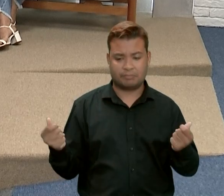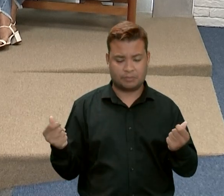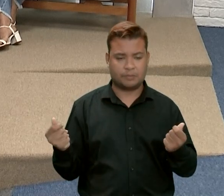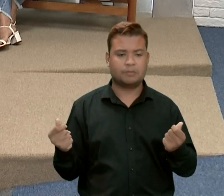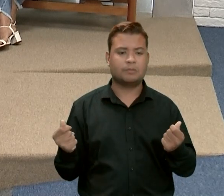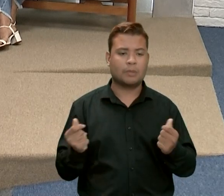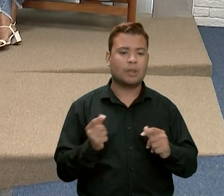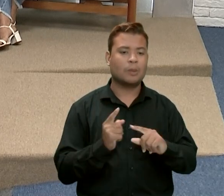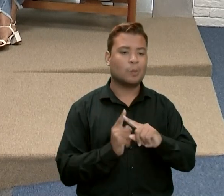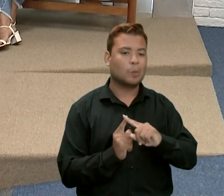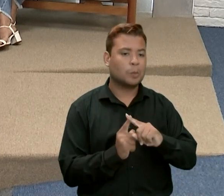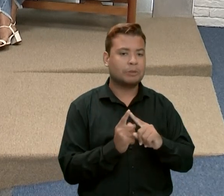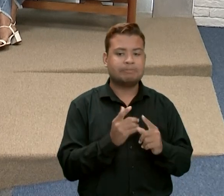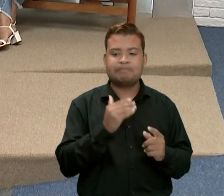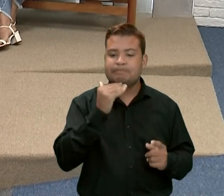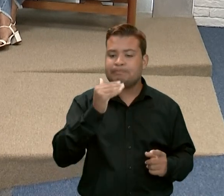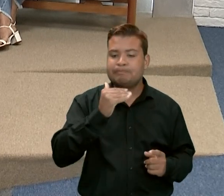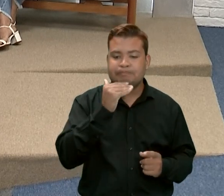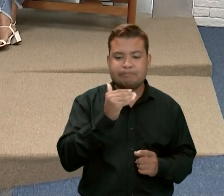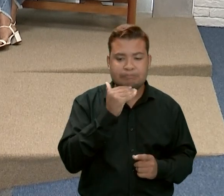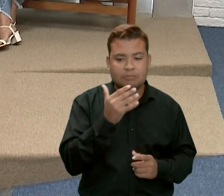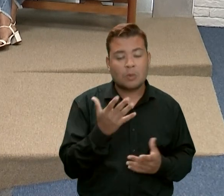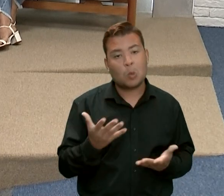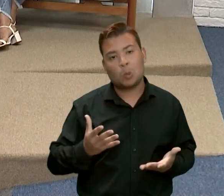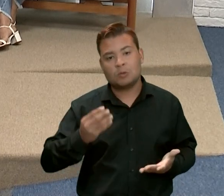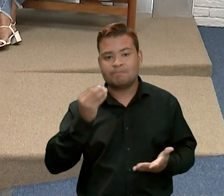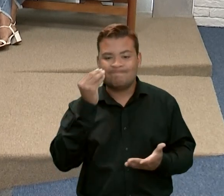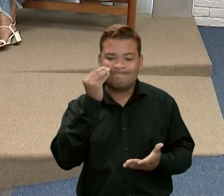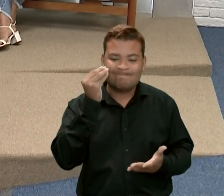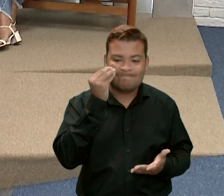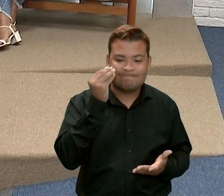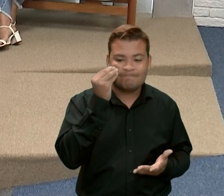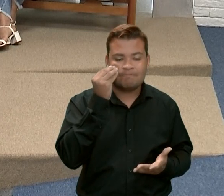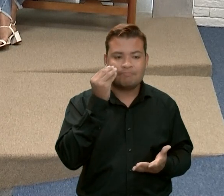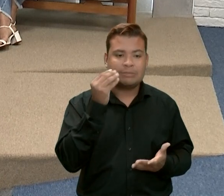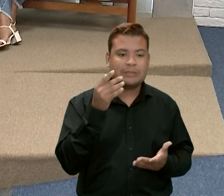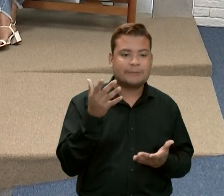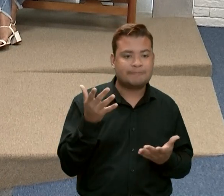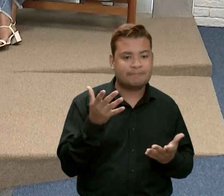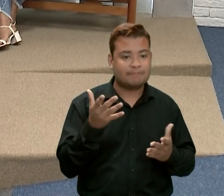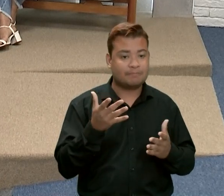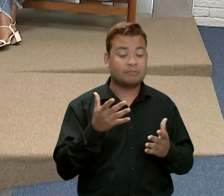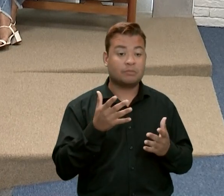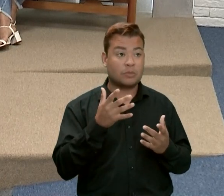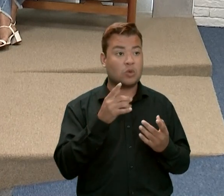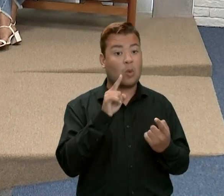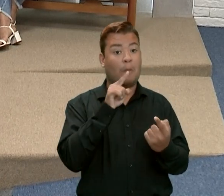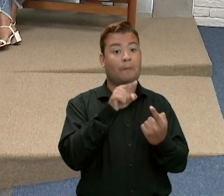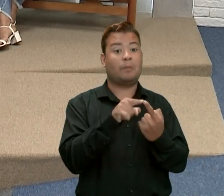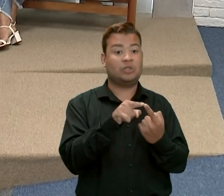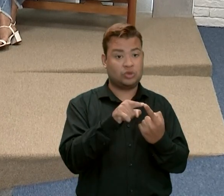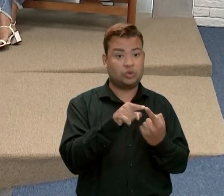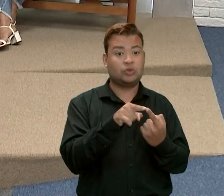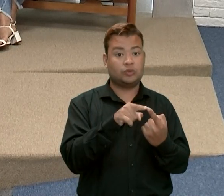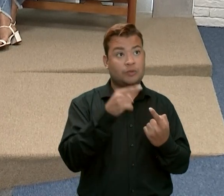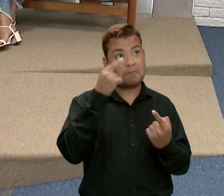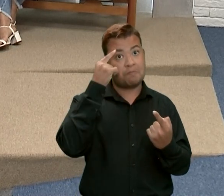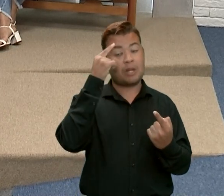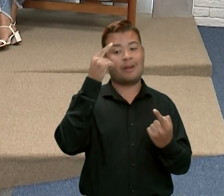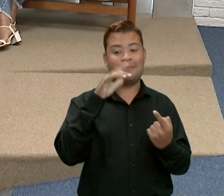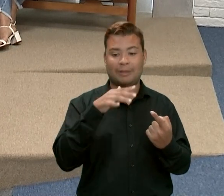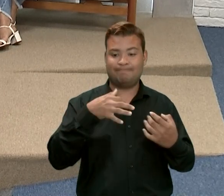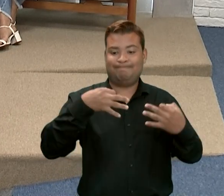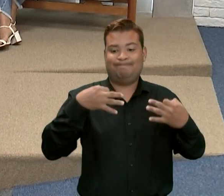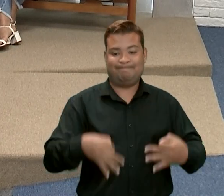ou numa eficácia ou numa tentativa muito ideal, não efetiva, porque esses